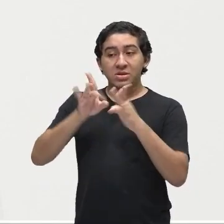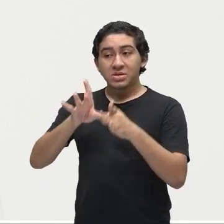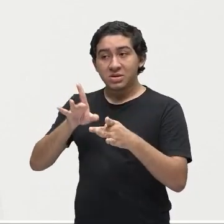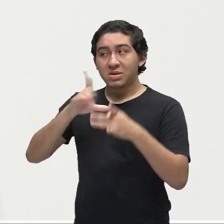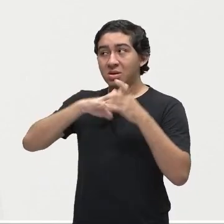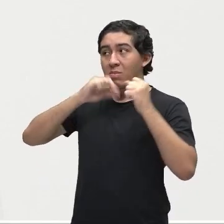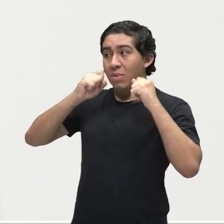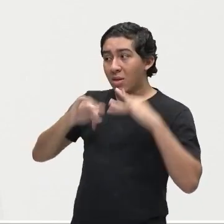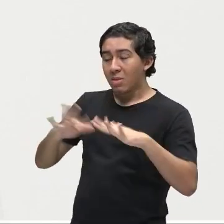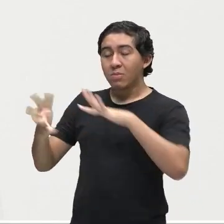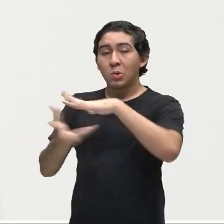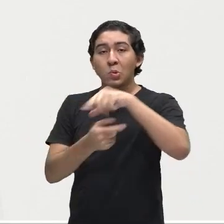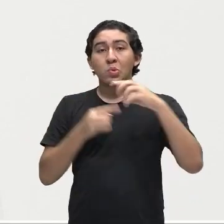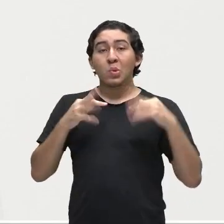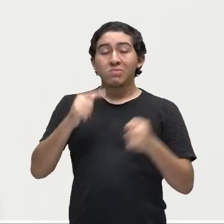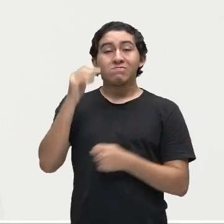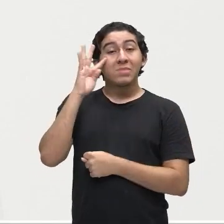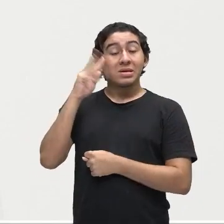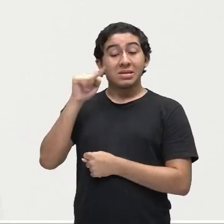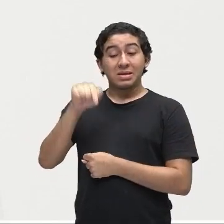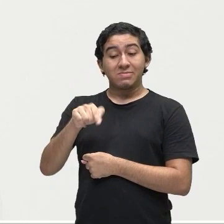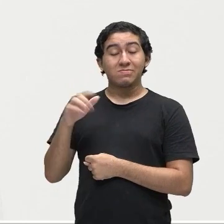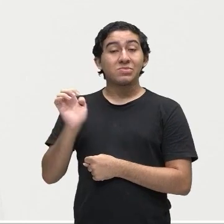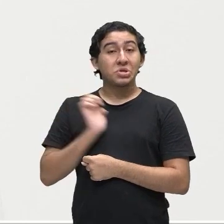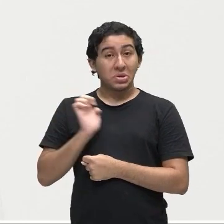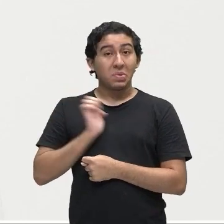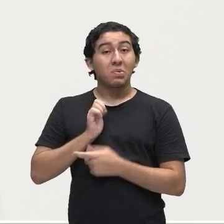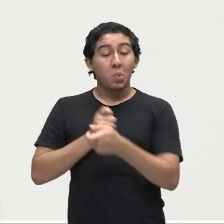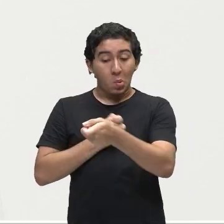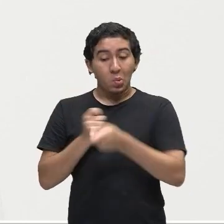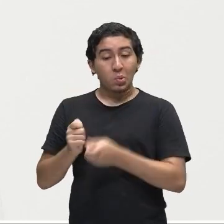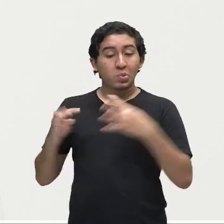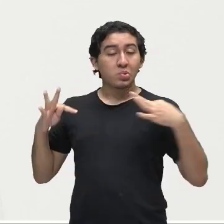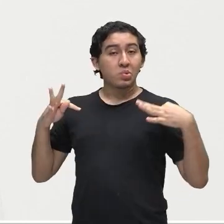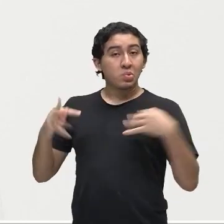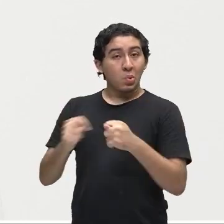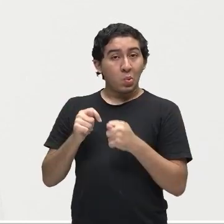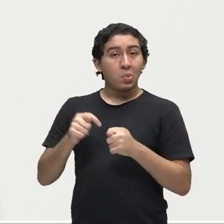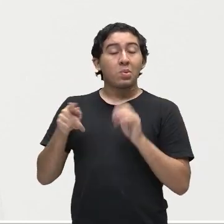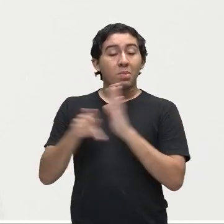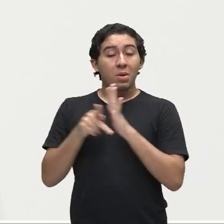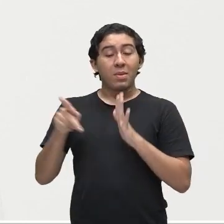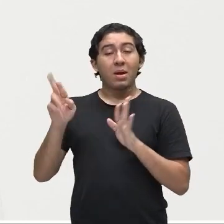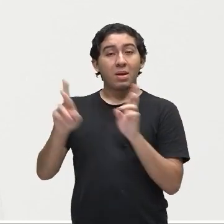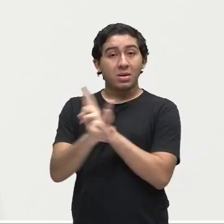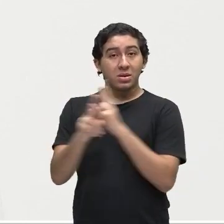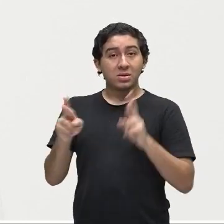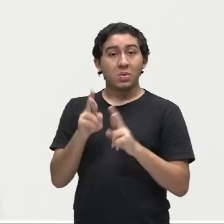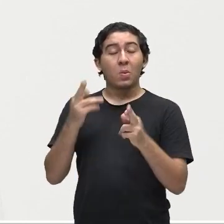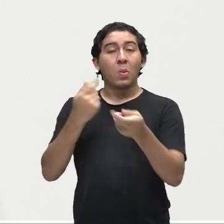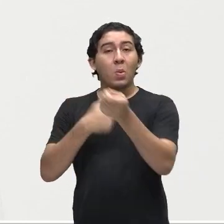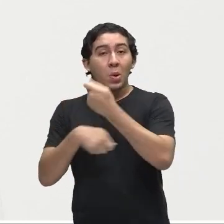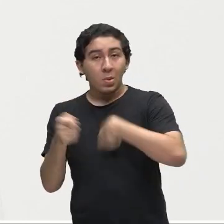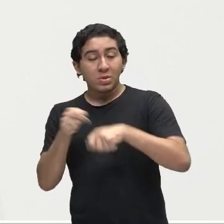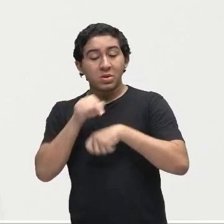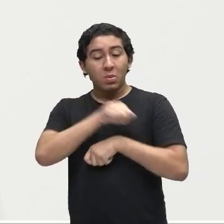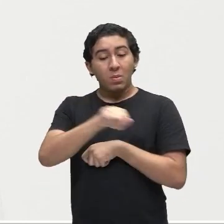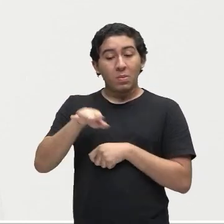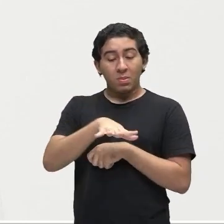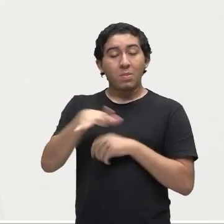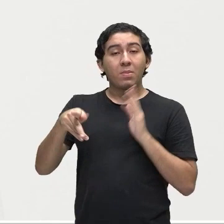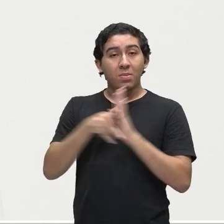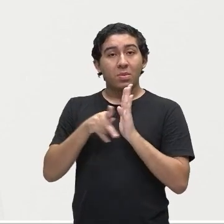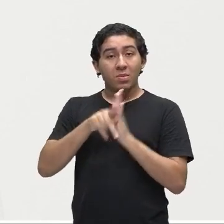imagina o quanto eles não enriqueceram controlando e dominando essa relação comercial no eixo do